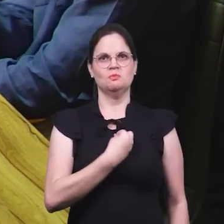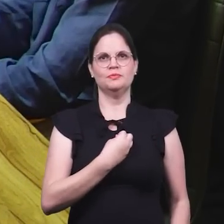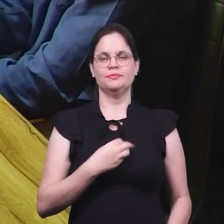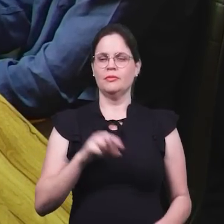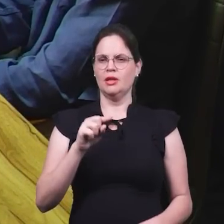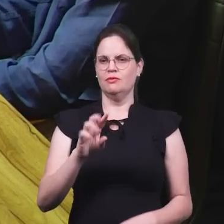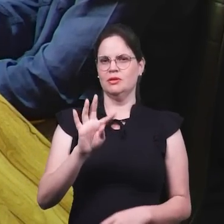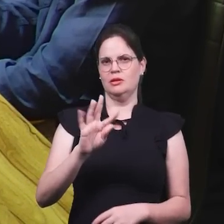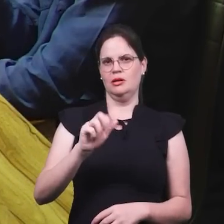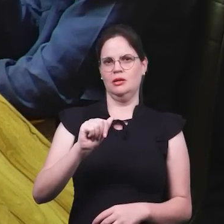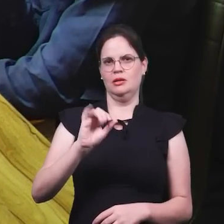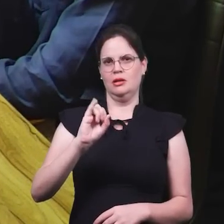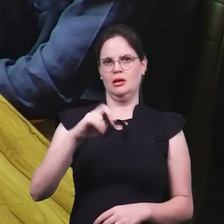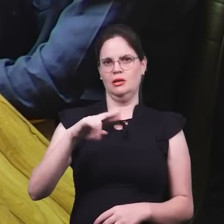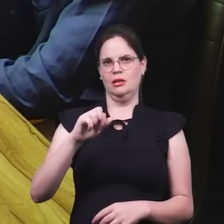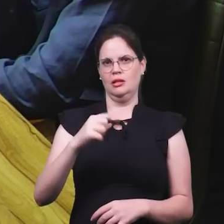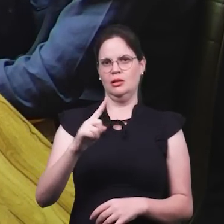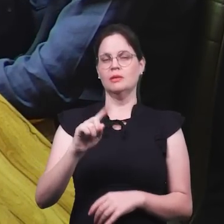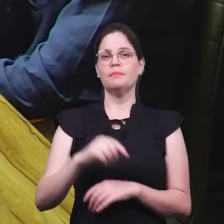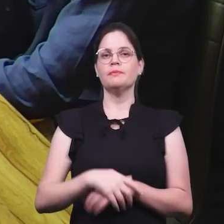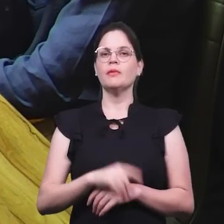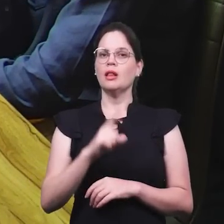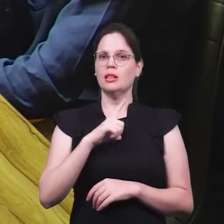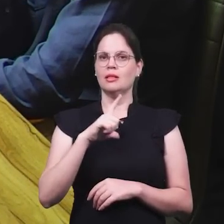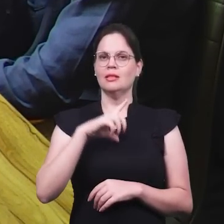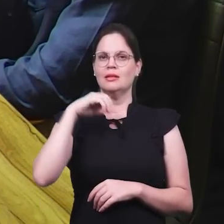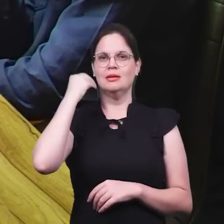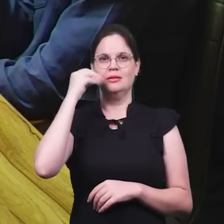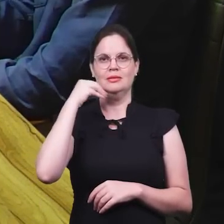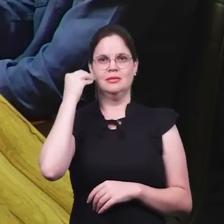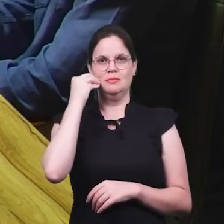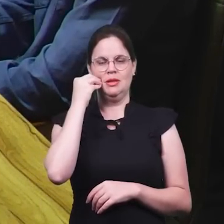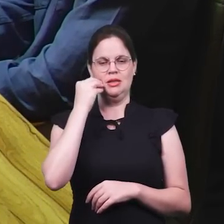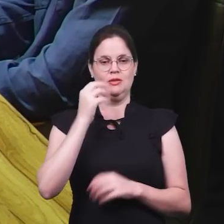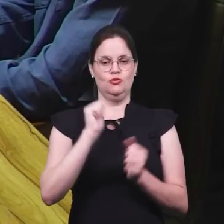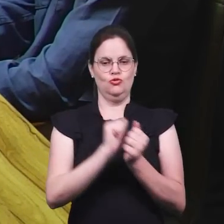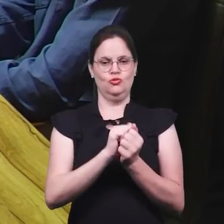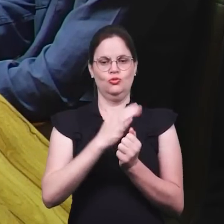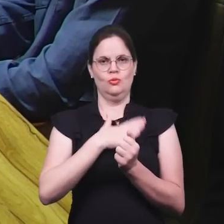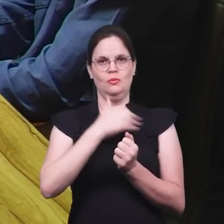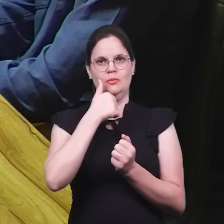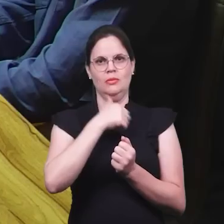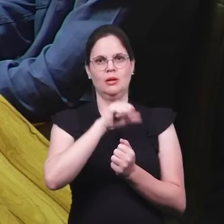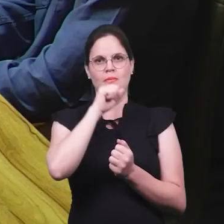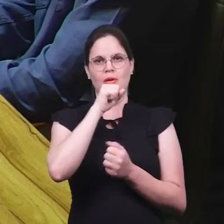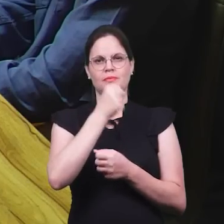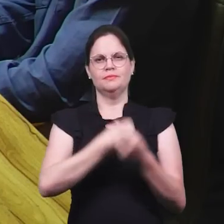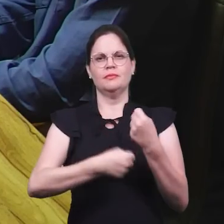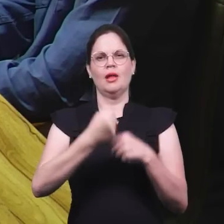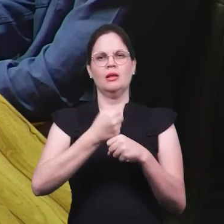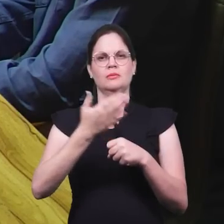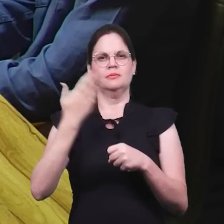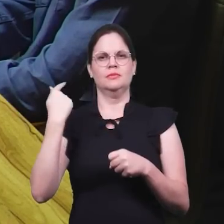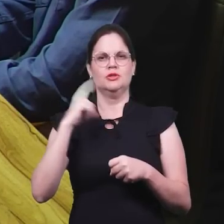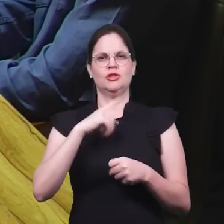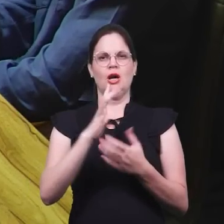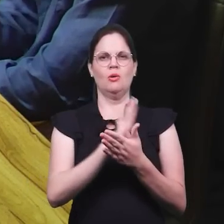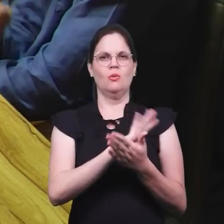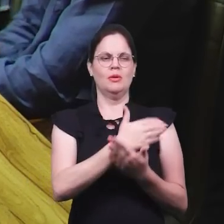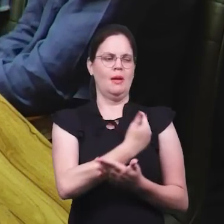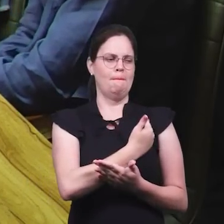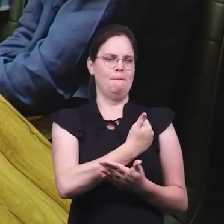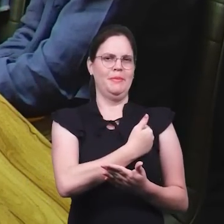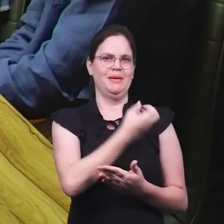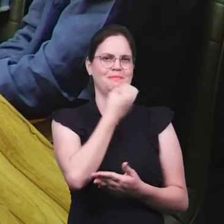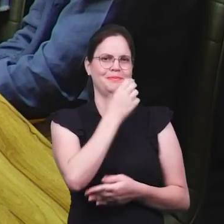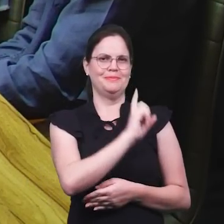você, Tainá? Tenho uma experiência que foi mais minha com a minha mãe, Uhum. do ano passado, algumas amizades que não me faziam bem,